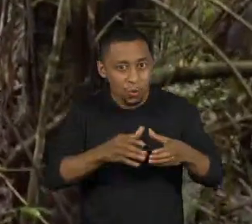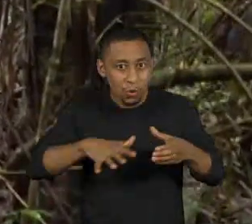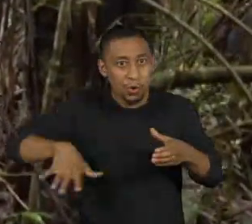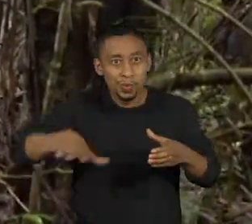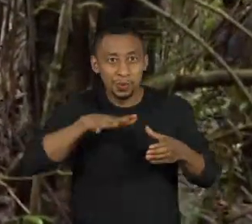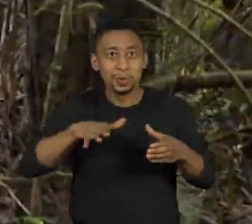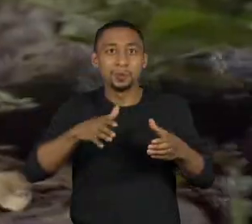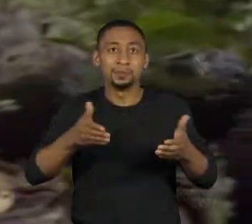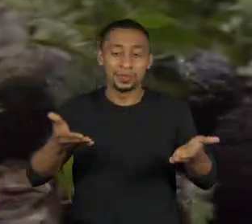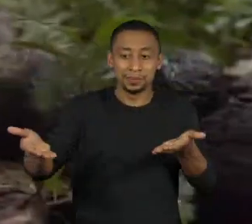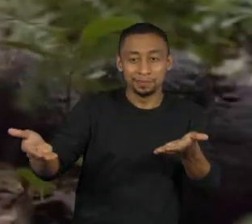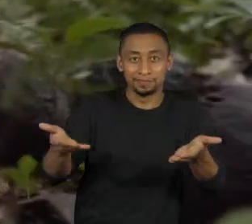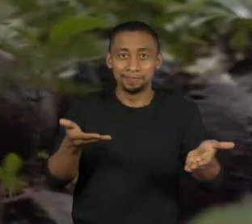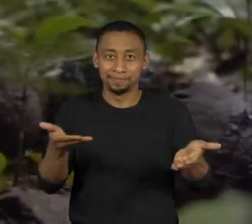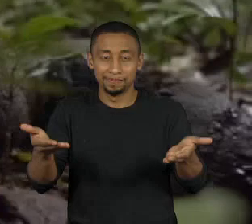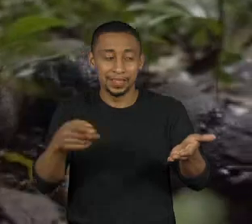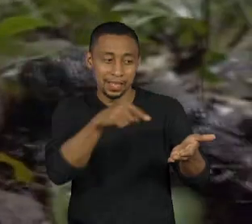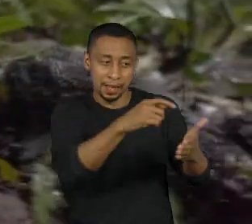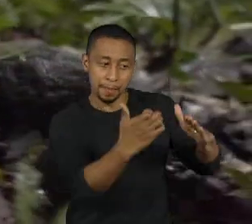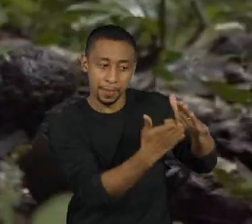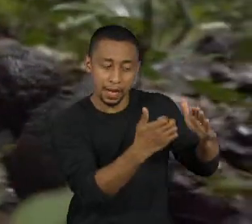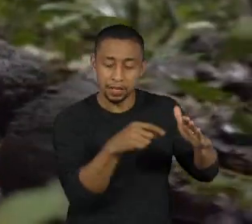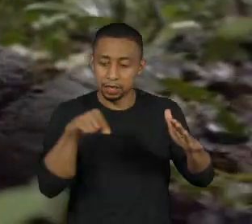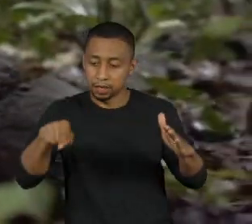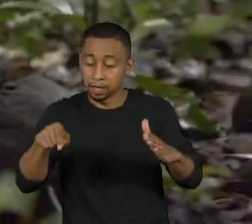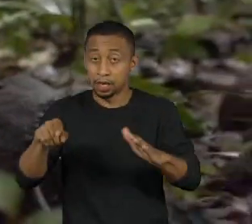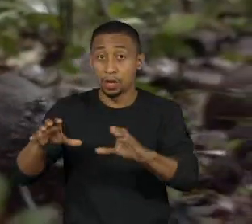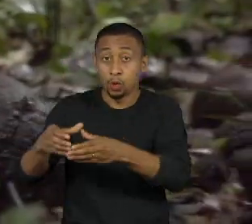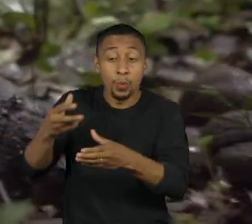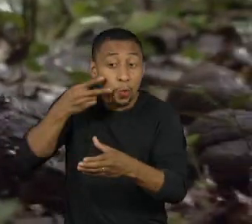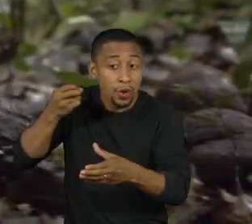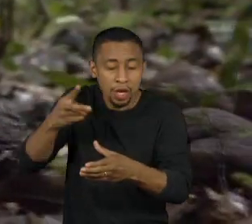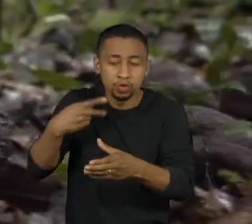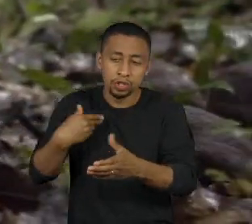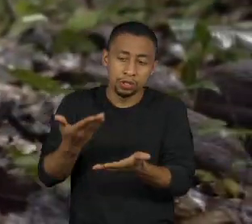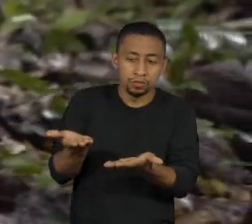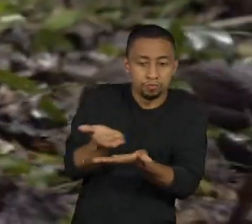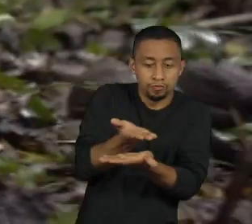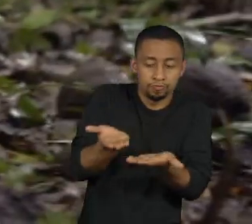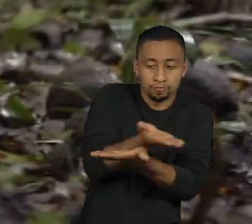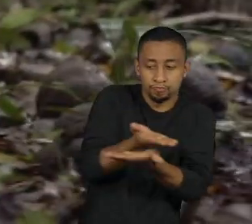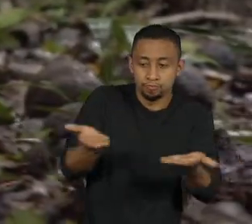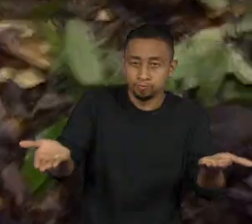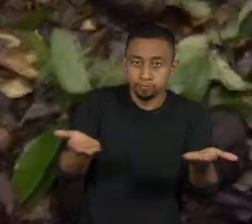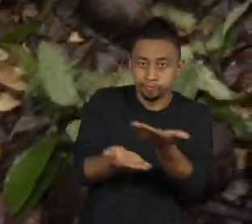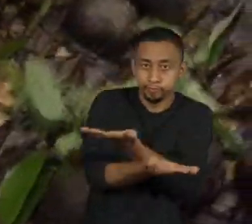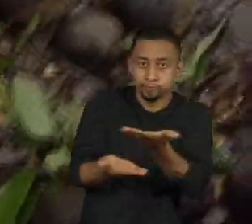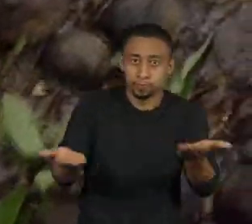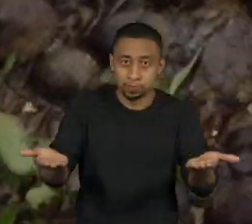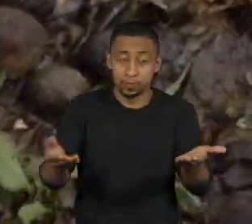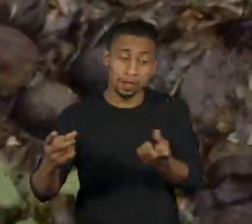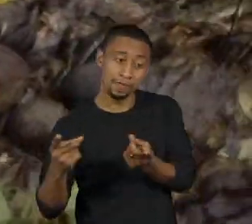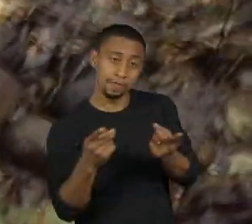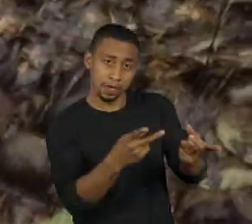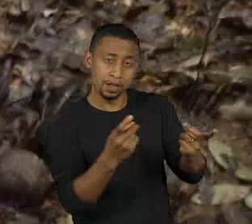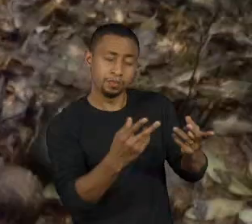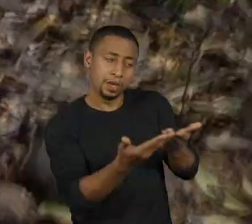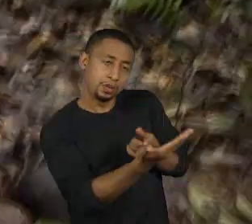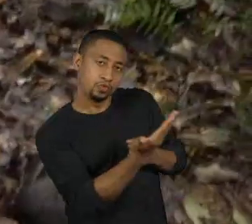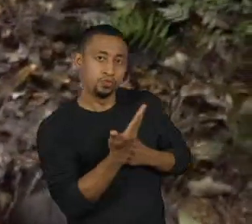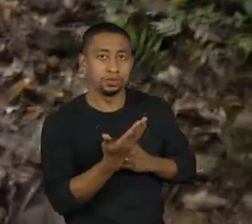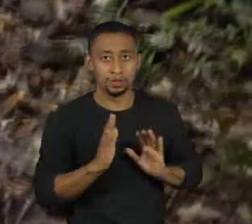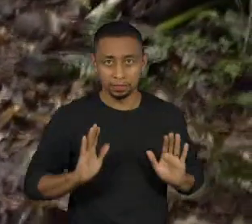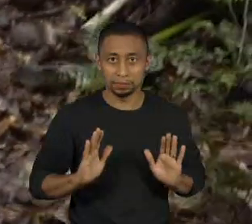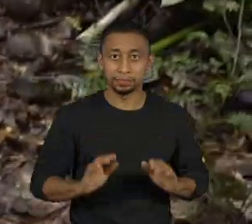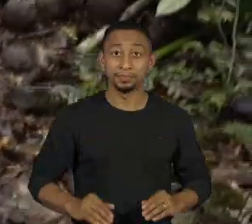conecta-os com as empresas por meio do comércio ético que no âmbito do Origens Brasil, ele tem alguns critérios. Como convencer as pessoas que